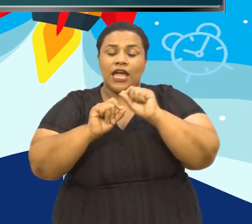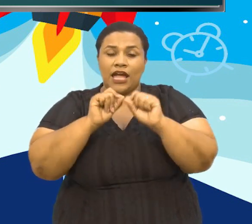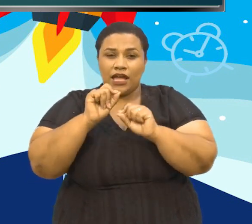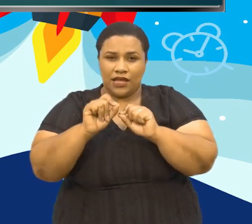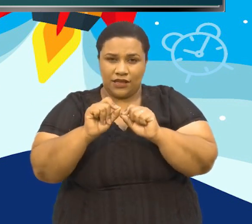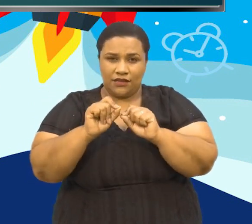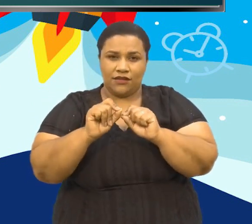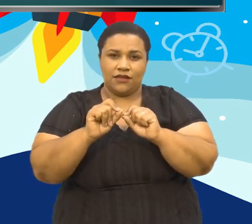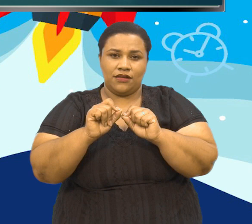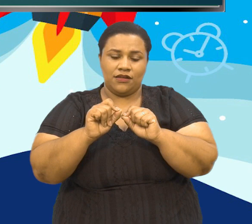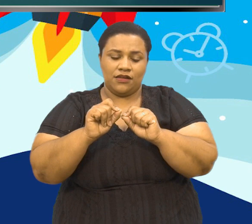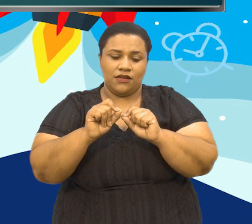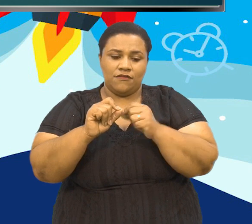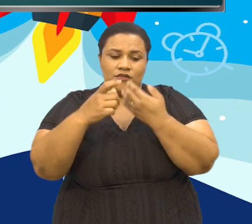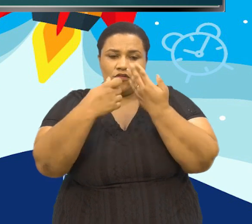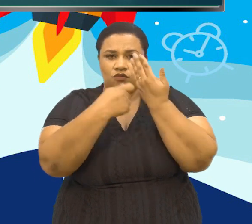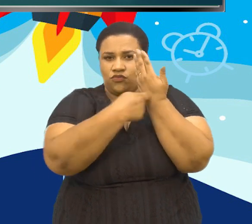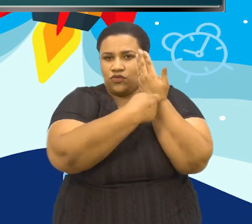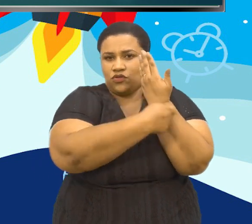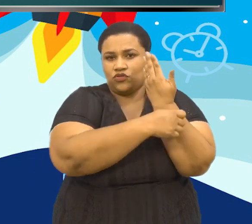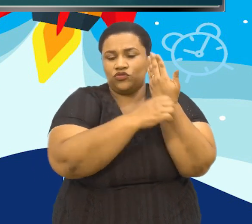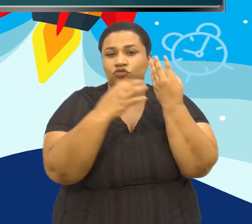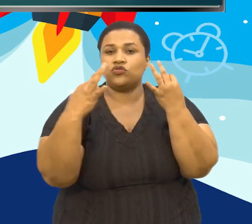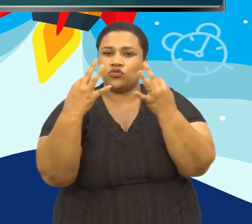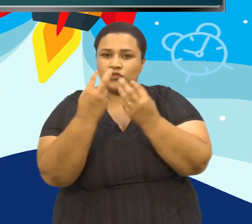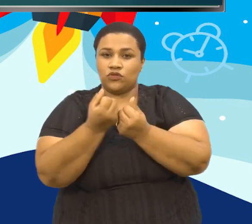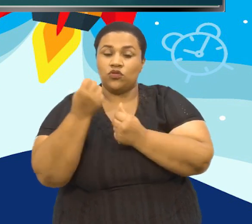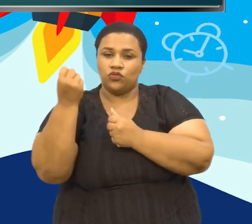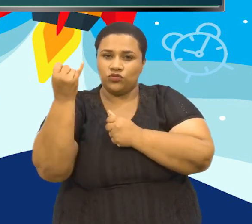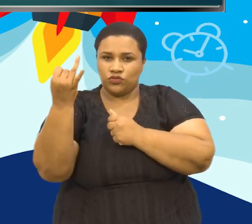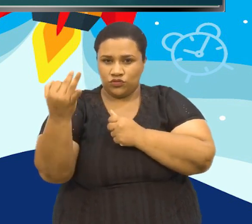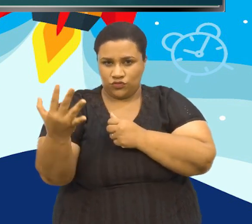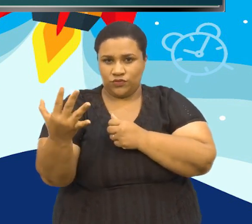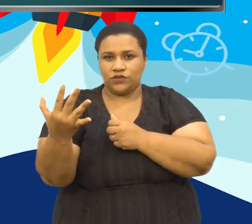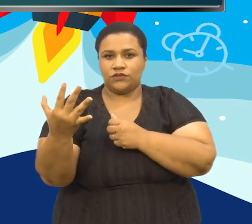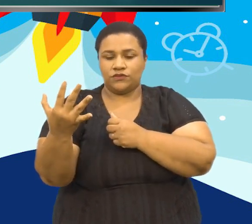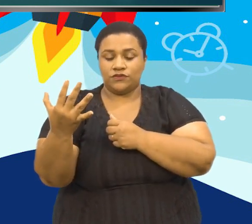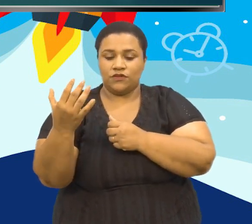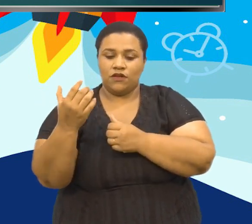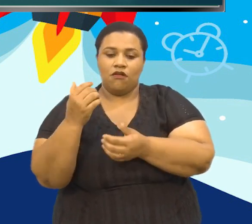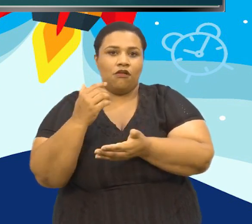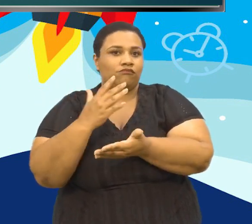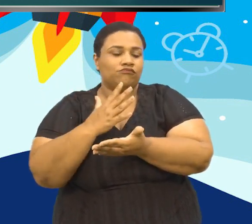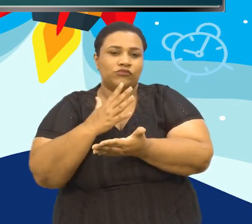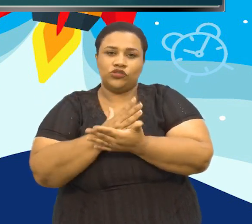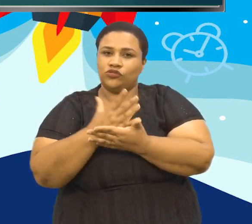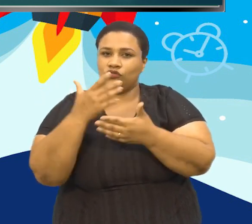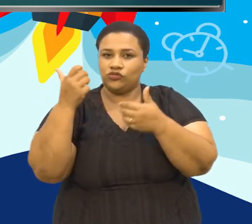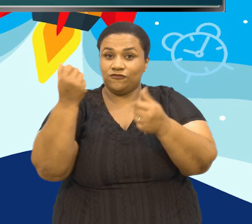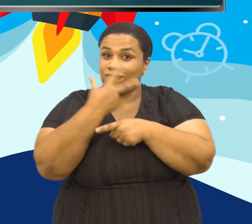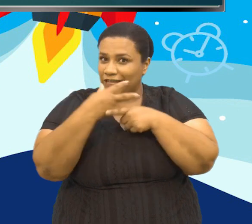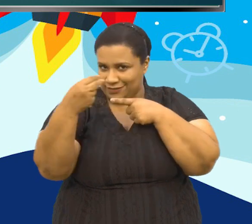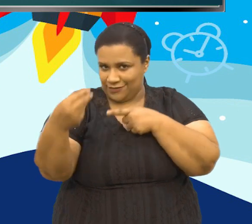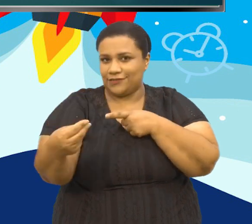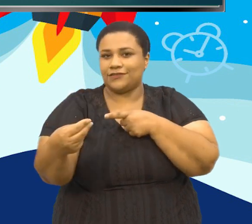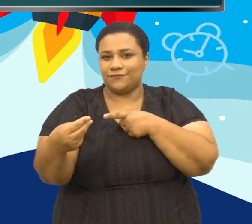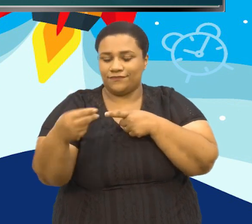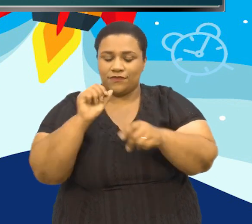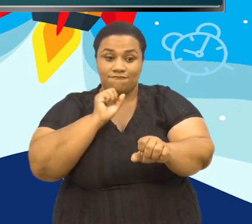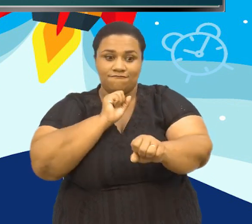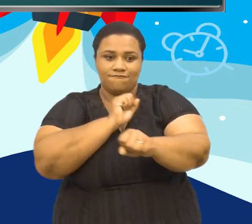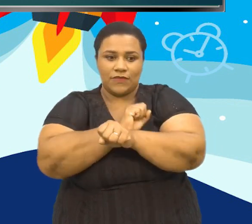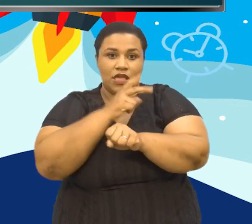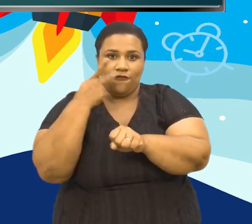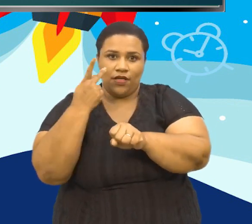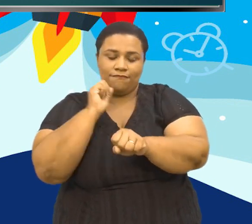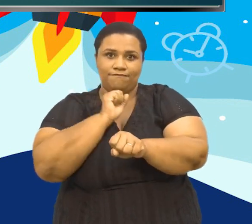todas as tabelas com os números de categoria ganha e fala stop. Nesse momento,